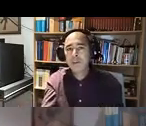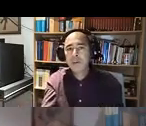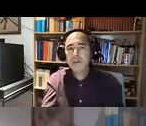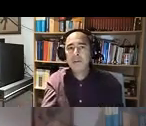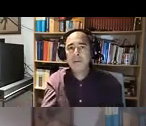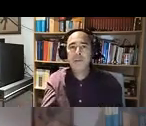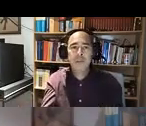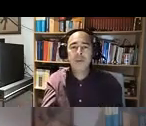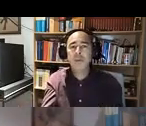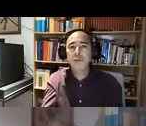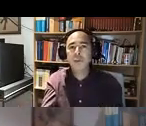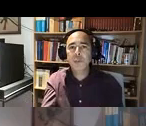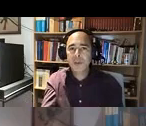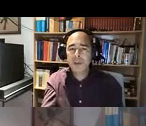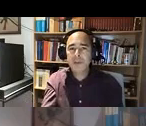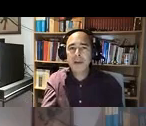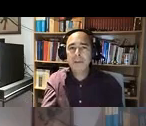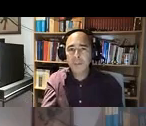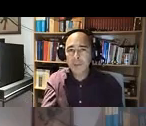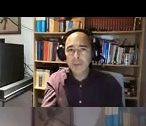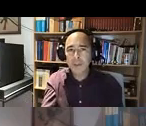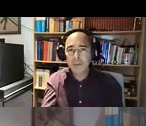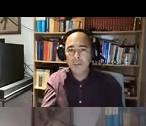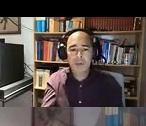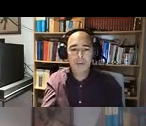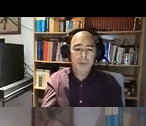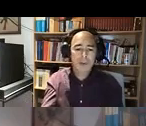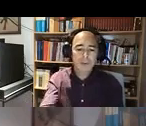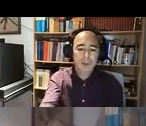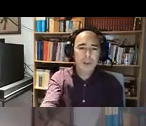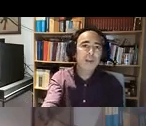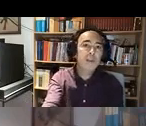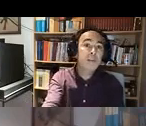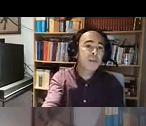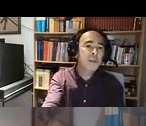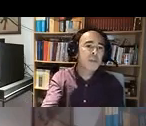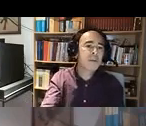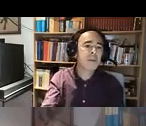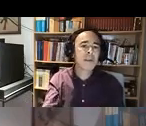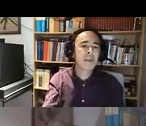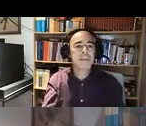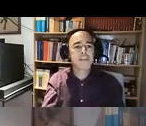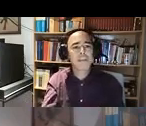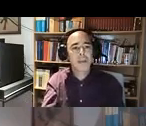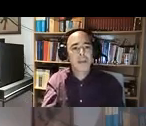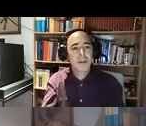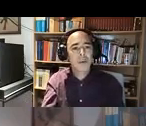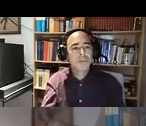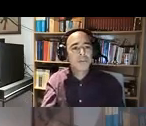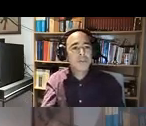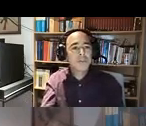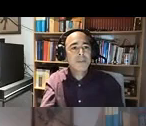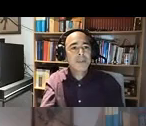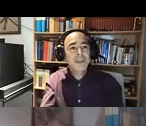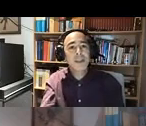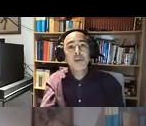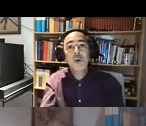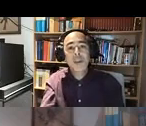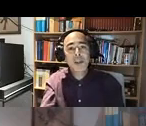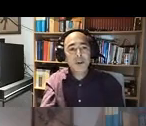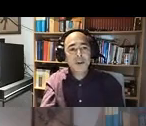e vinte por cento de sobre nosso próprio consumo pode significar muito mesmo muito um dia desses falamos em números para ver também bom